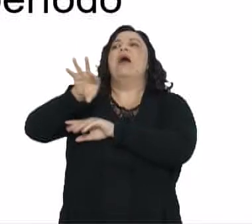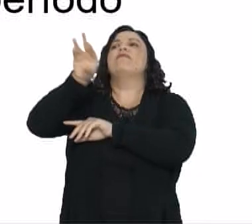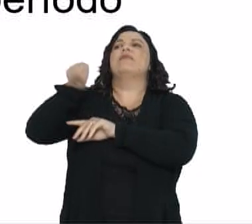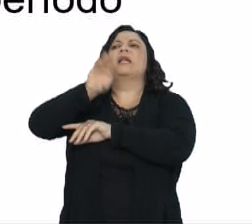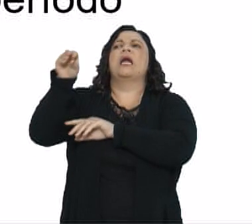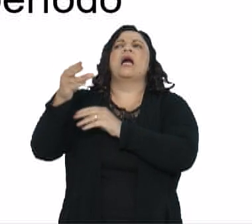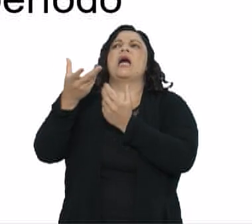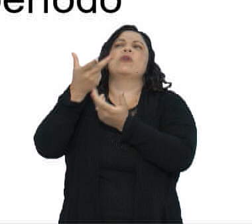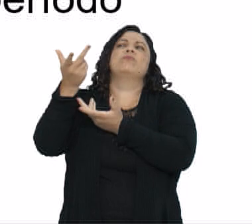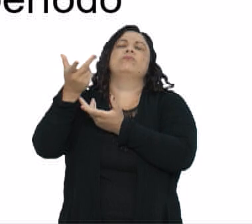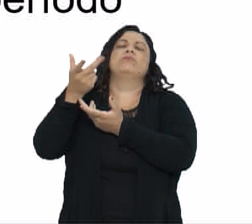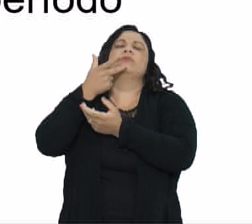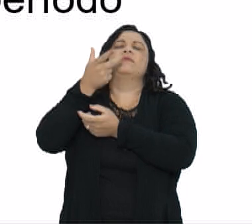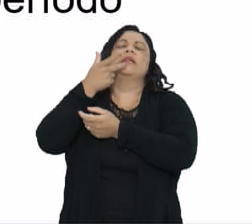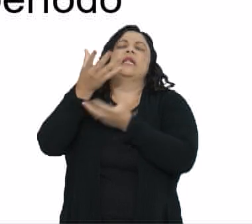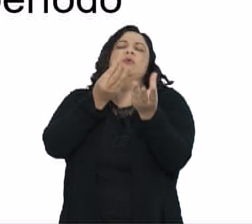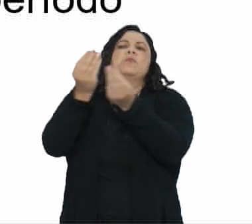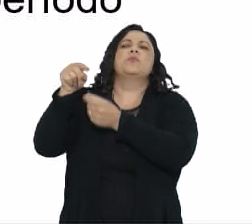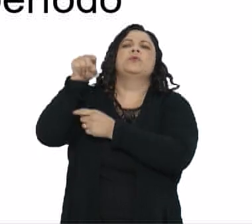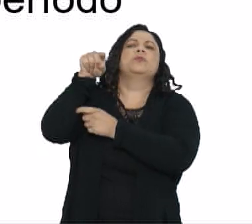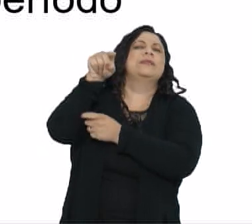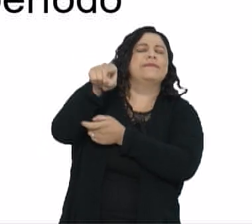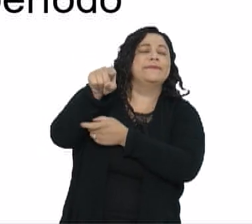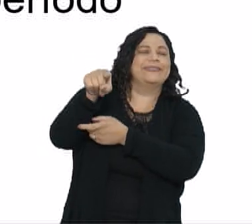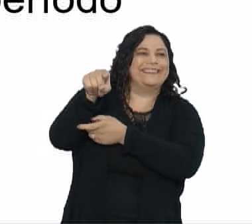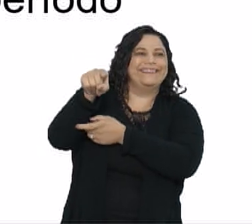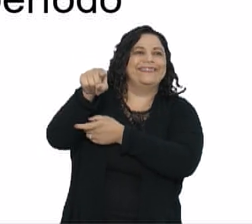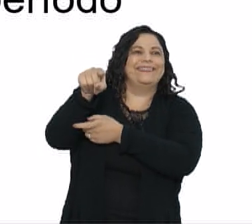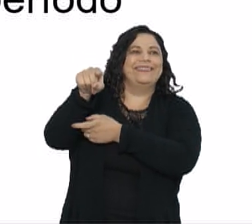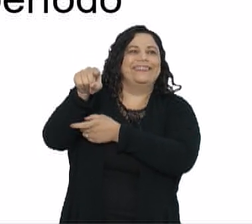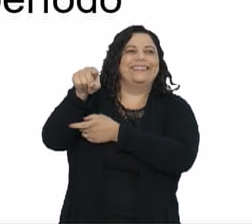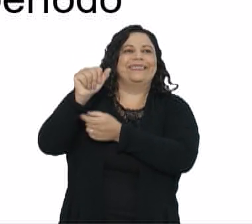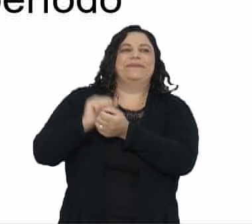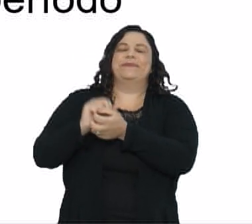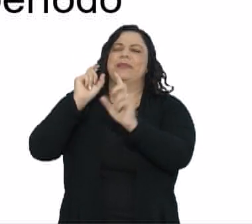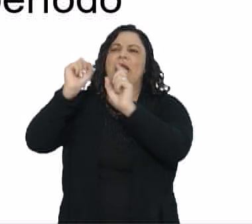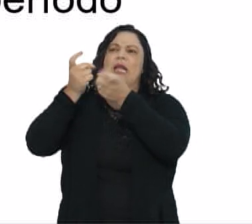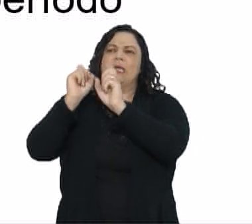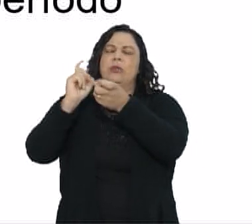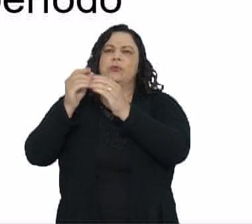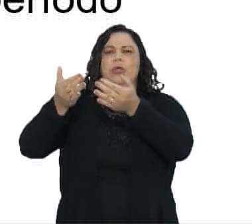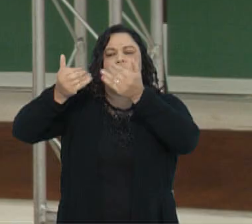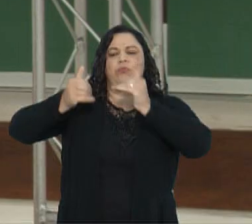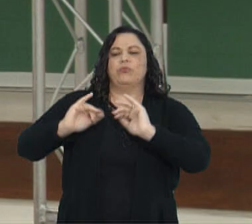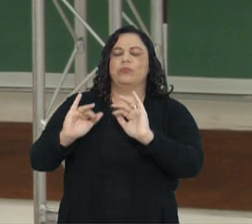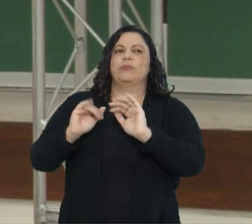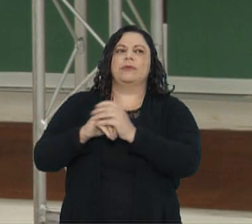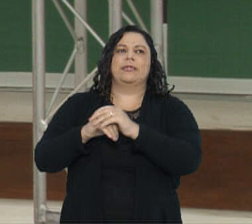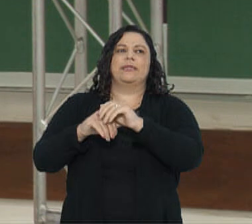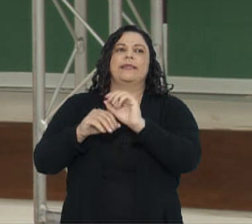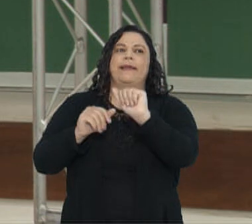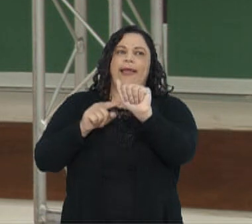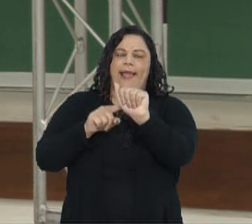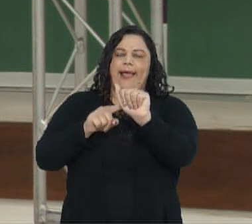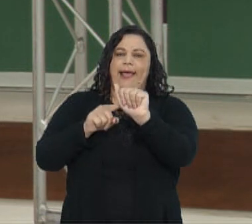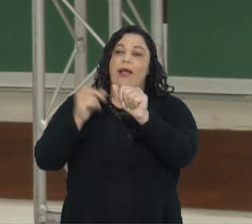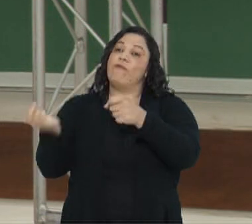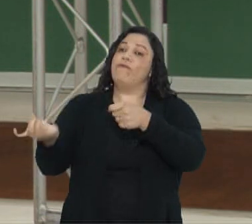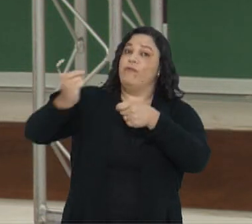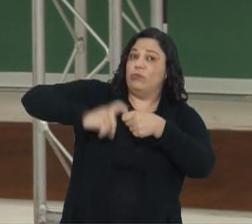Voltaremos às aulas assim que acabe o período de isolamento. Voltaremos, olha a desinência ali, a terminação do